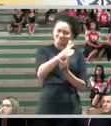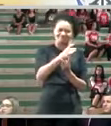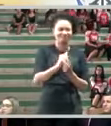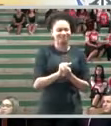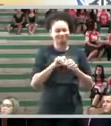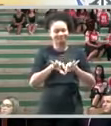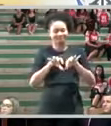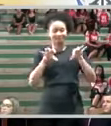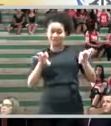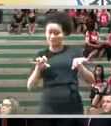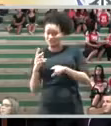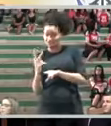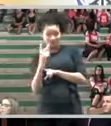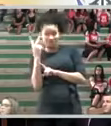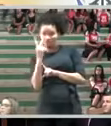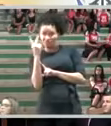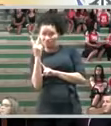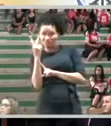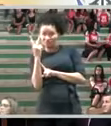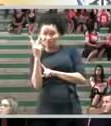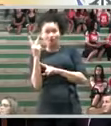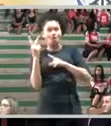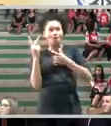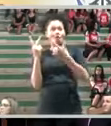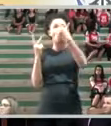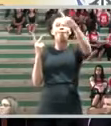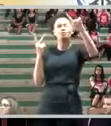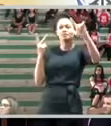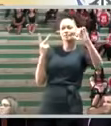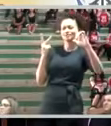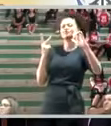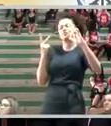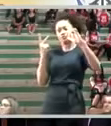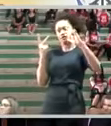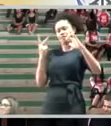Se você não valoriza, vai ter alguém que vai encontrar ela.